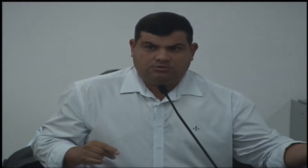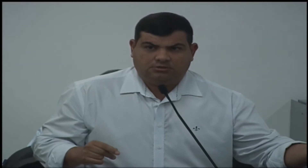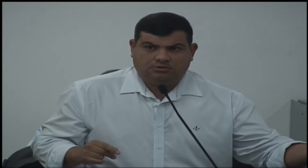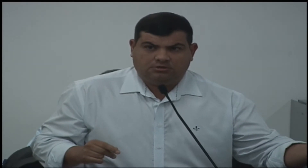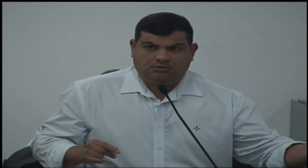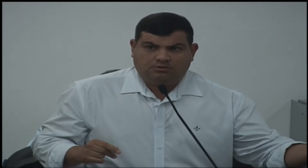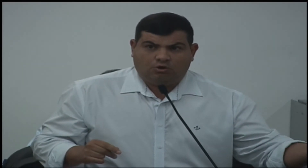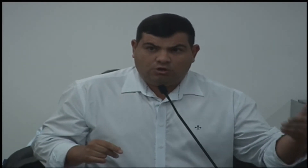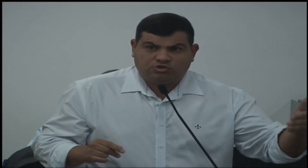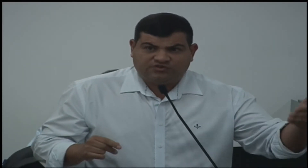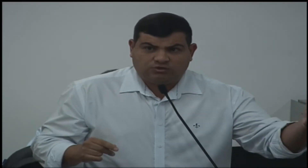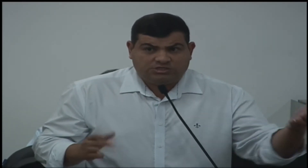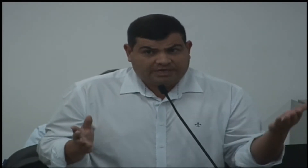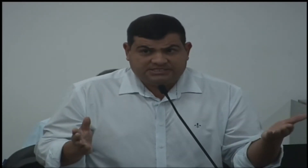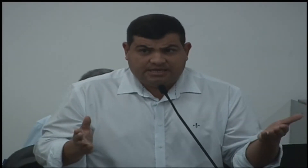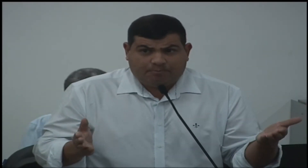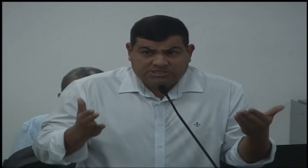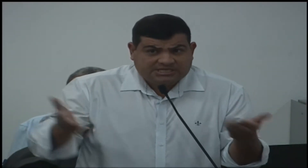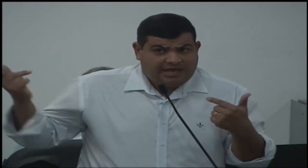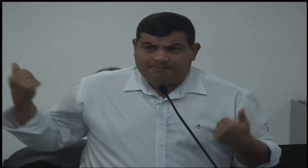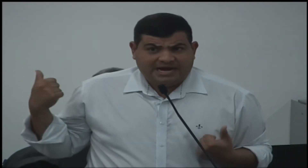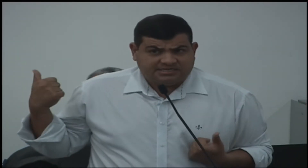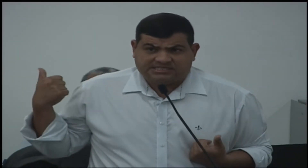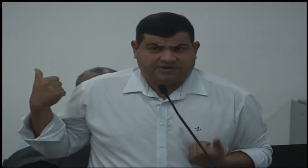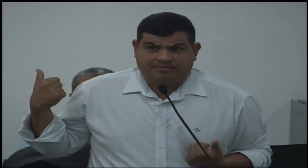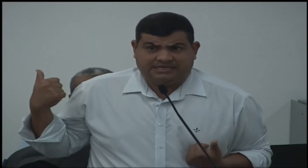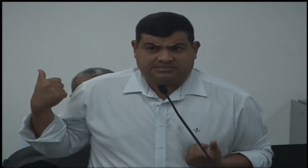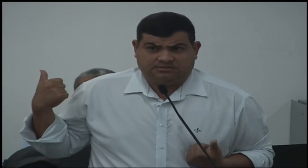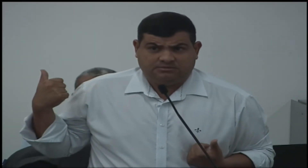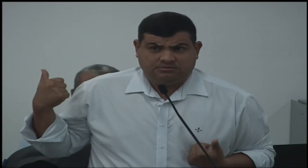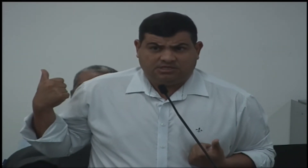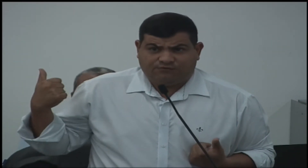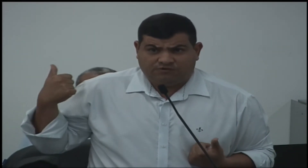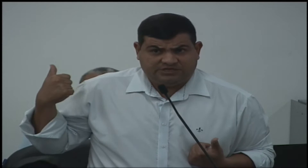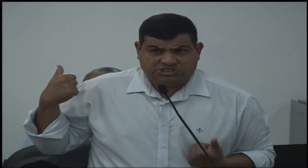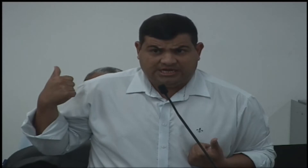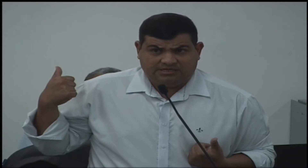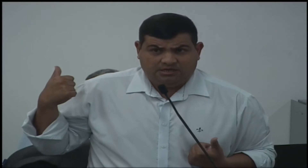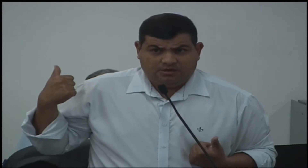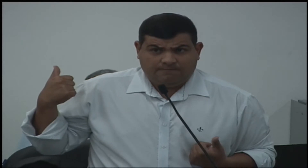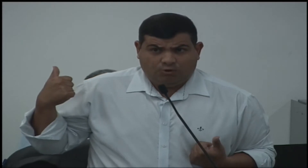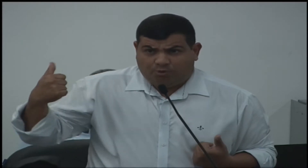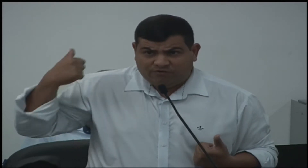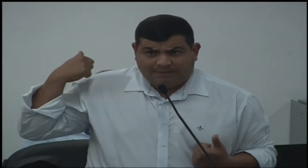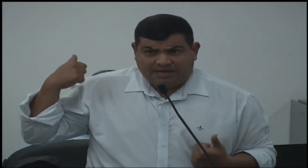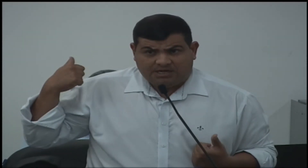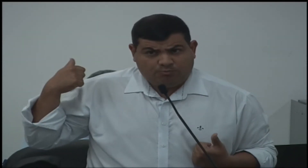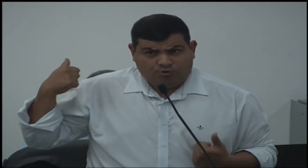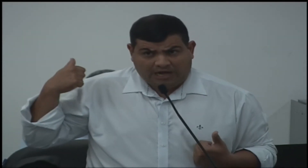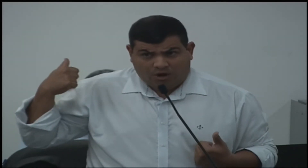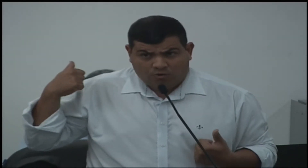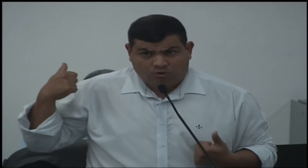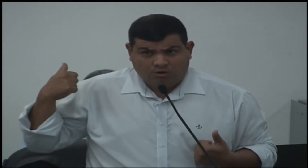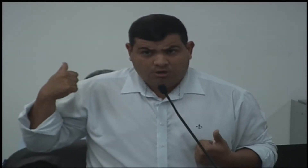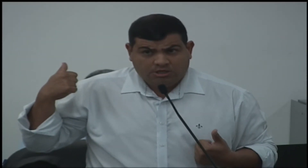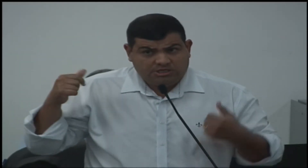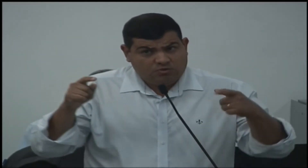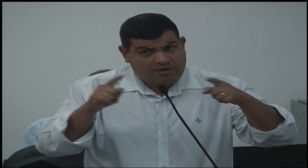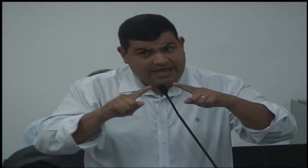remédio. Outros fatores. Então, quer dizer, pode ser reaberta essas farmácias que foram fechadas. O povo está pagando por